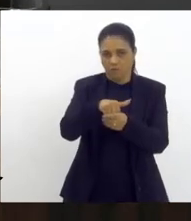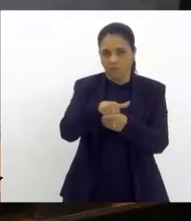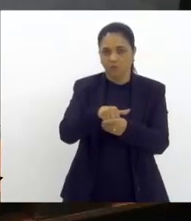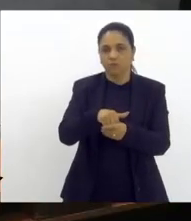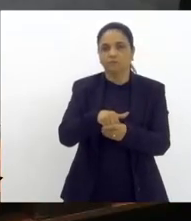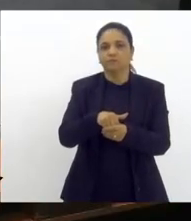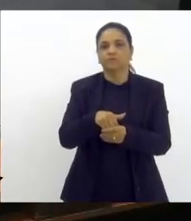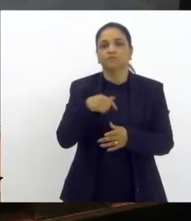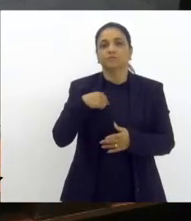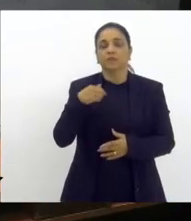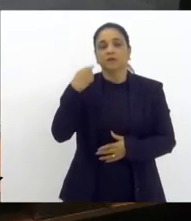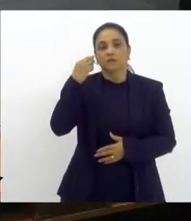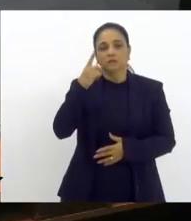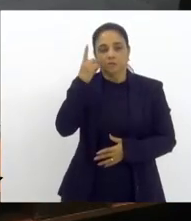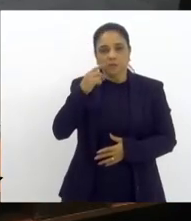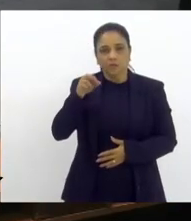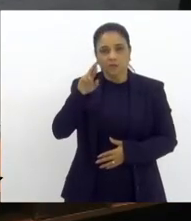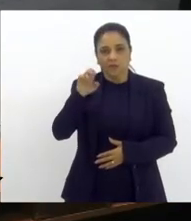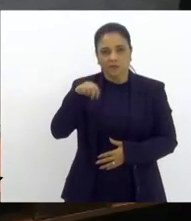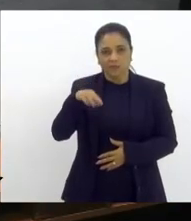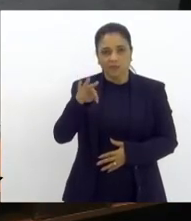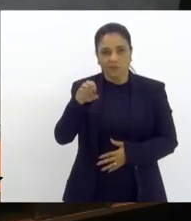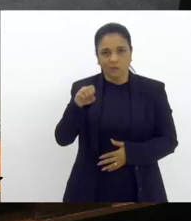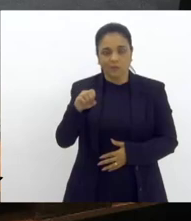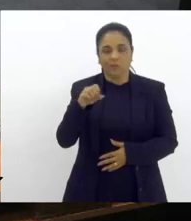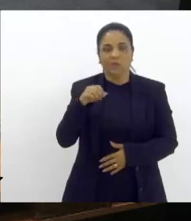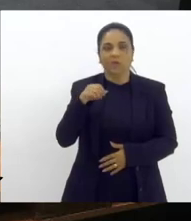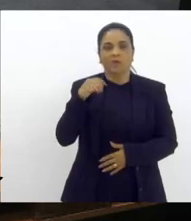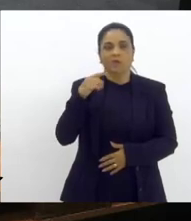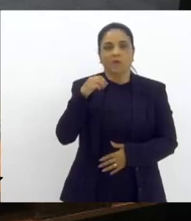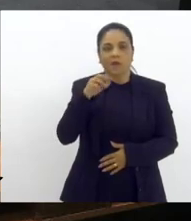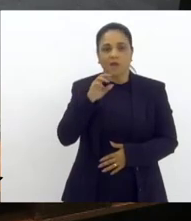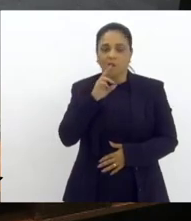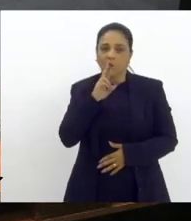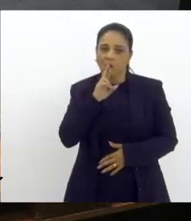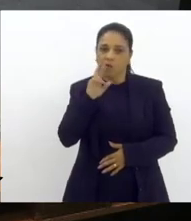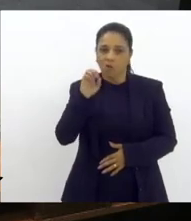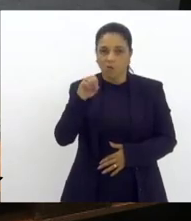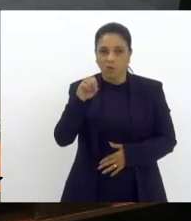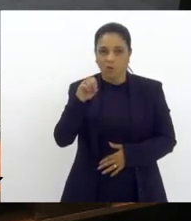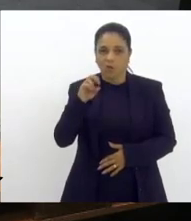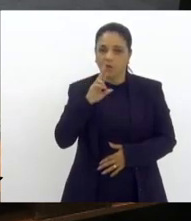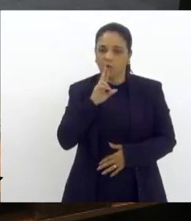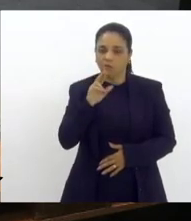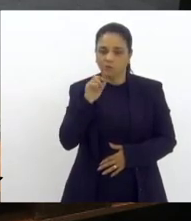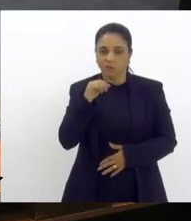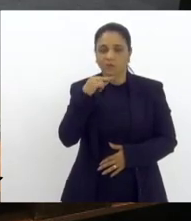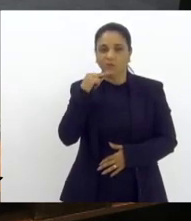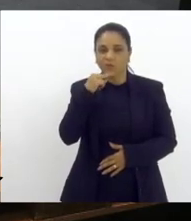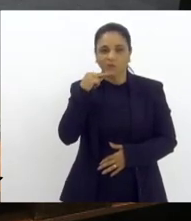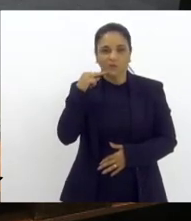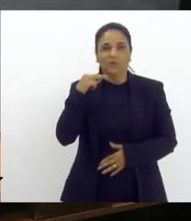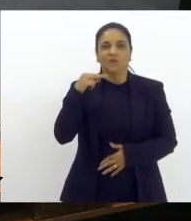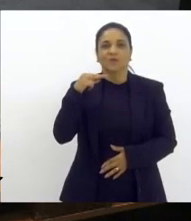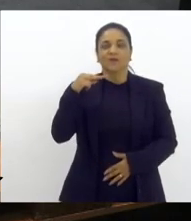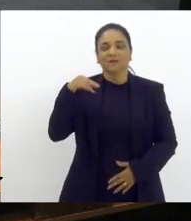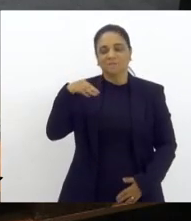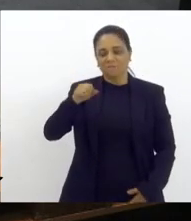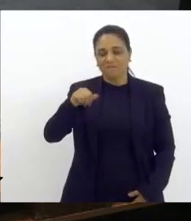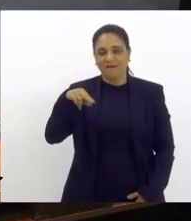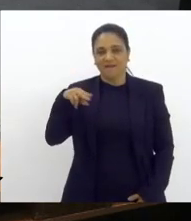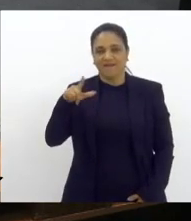Renato Miranda Deputado Rodrigo Amorim Deputado Samuel Malafaia Deputado Thiago Gagliasso